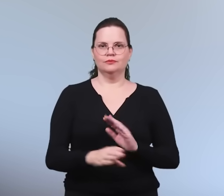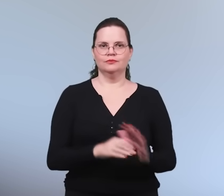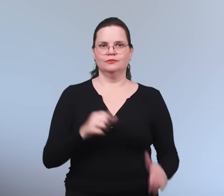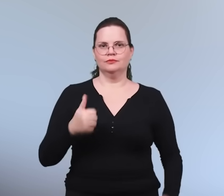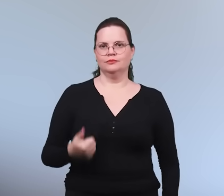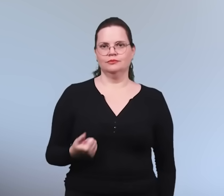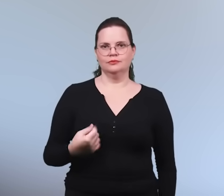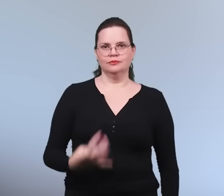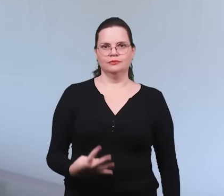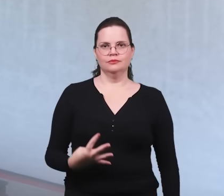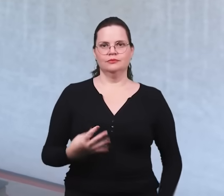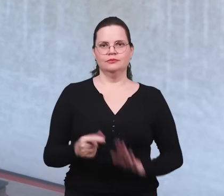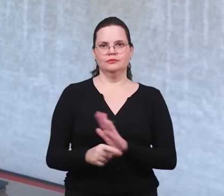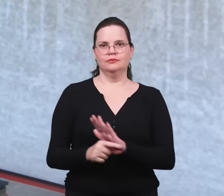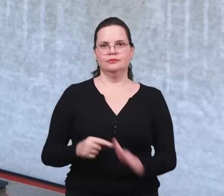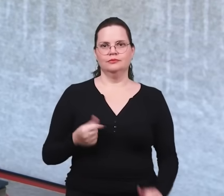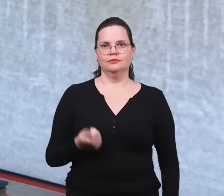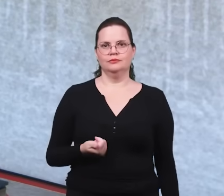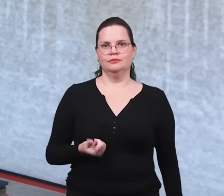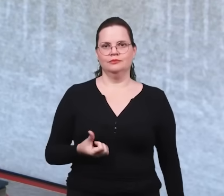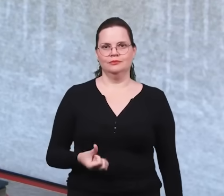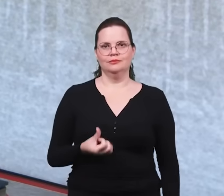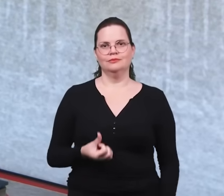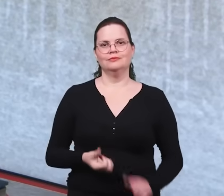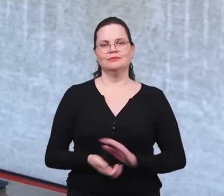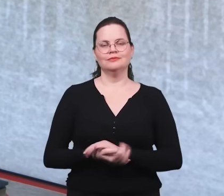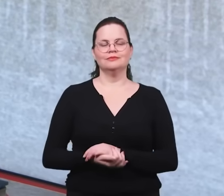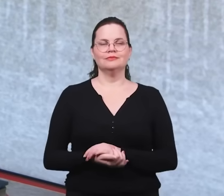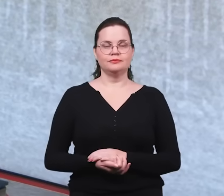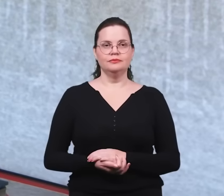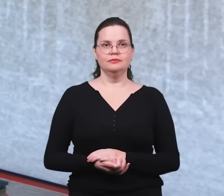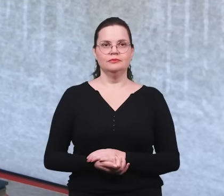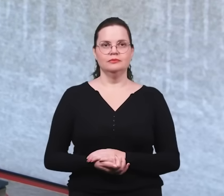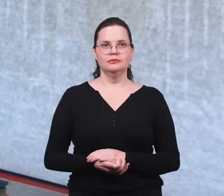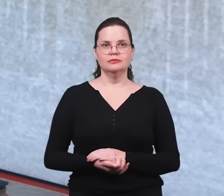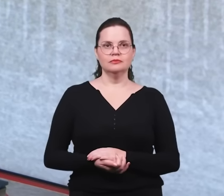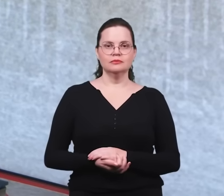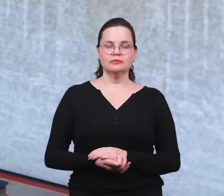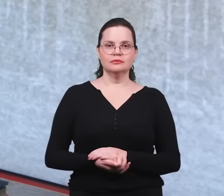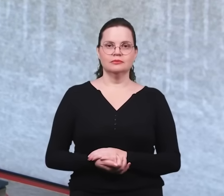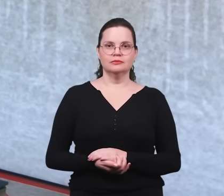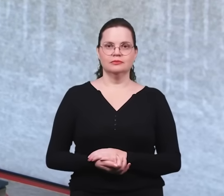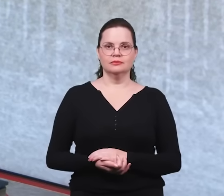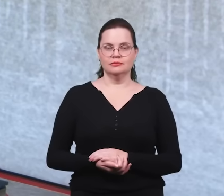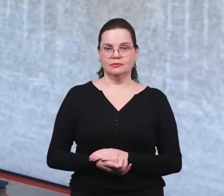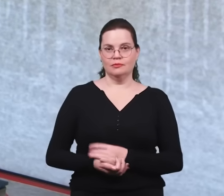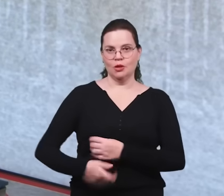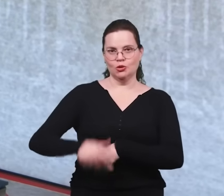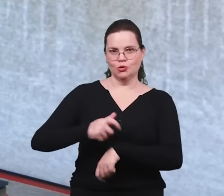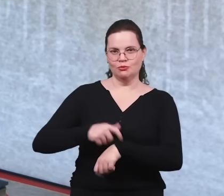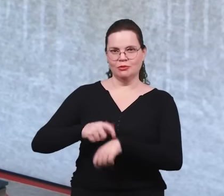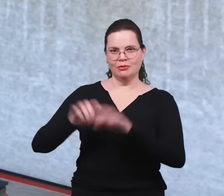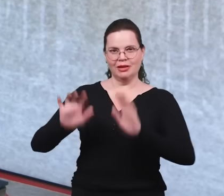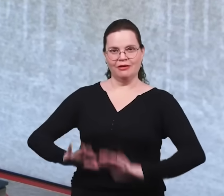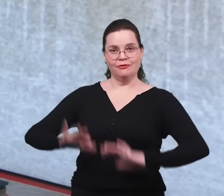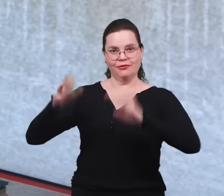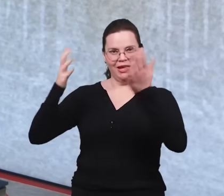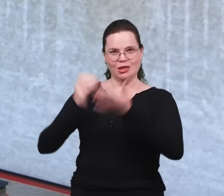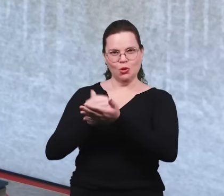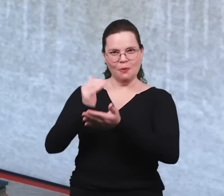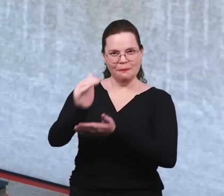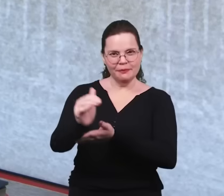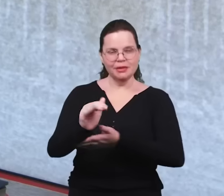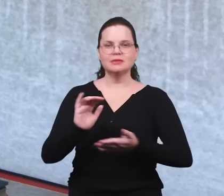verso 16. Em certo momento da festa, ainda no início, Jesus foi informado de que o vinho